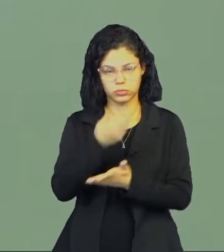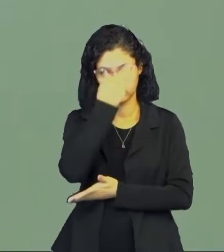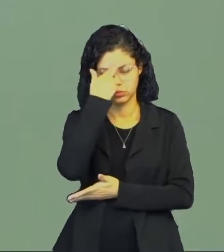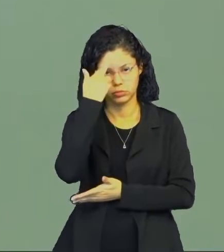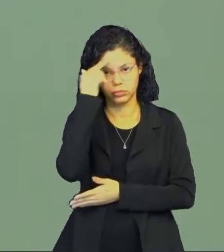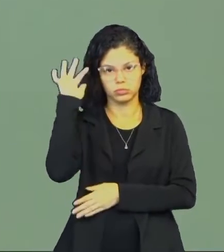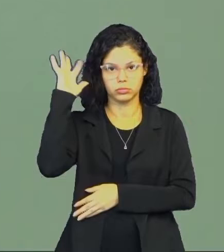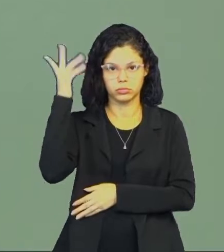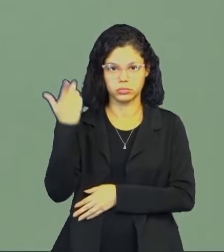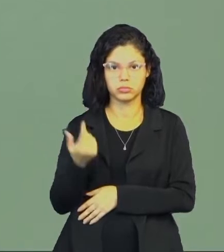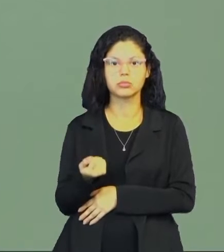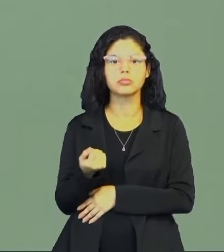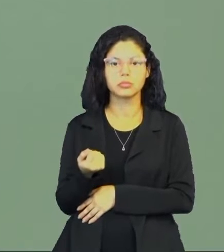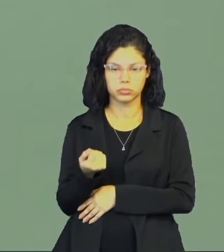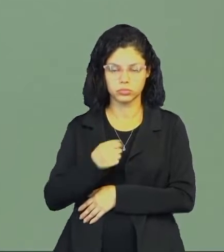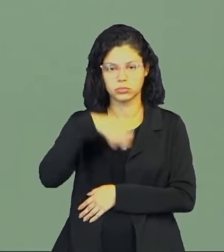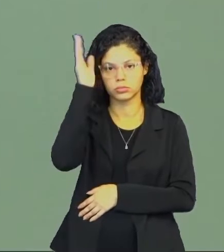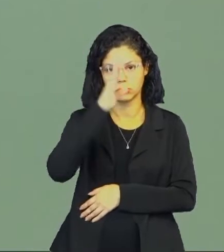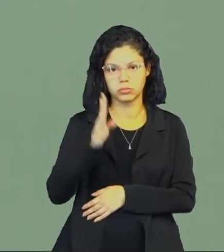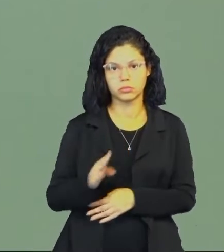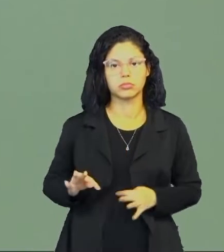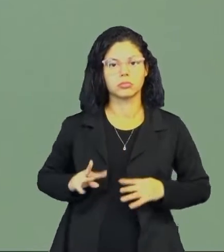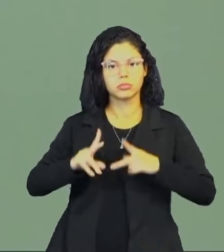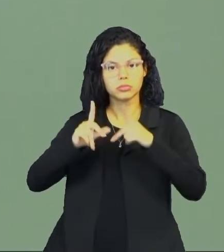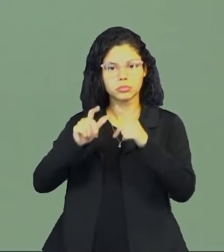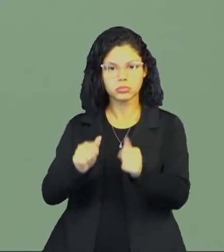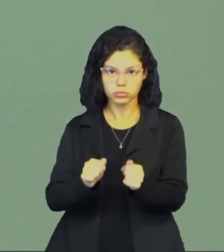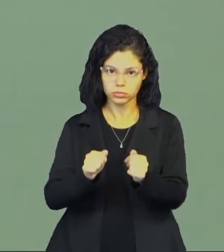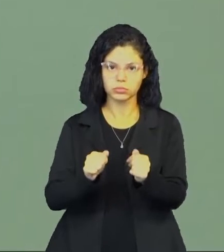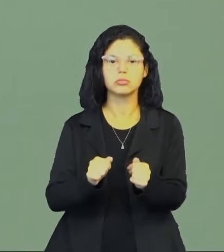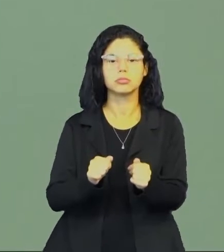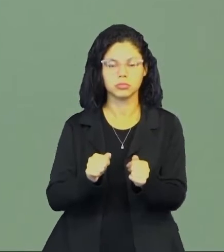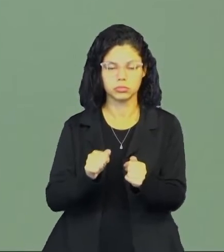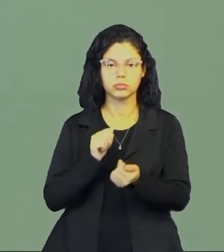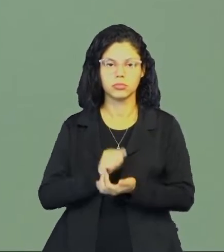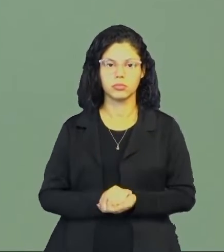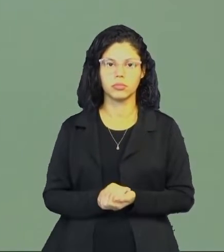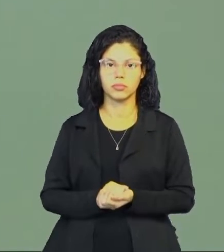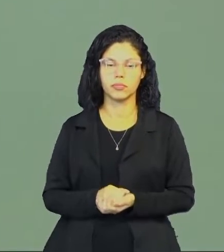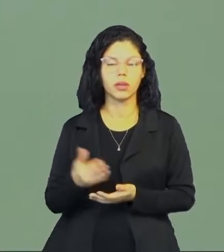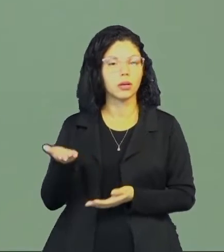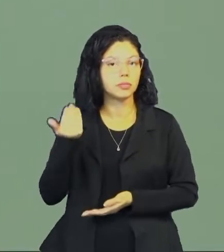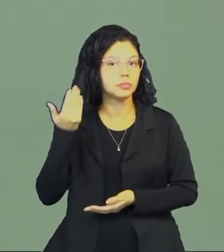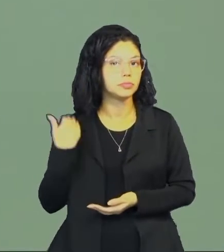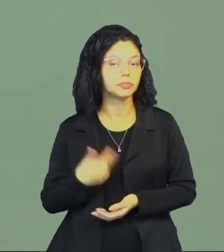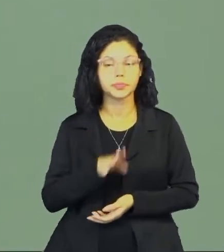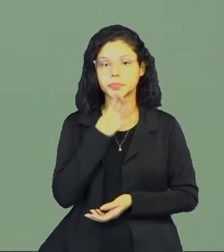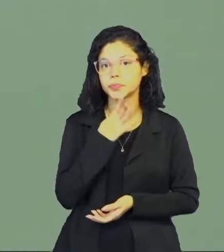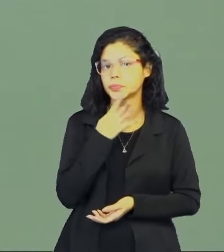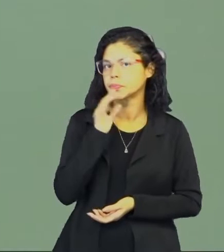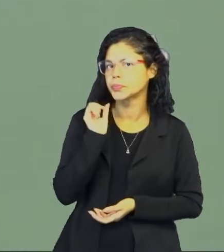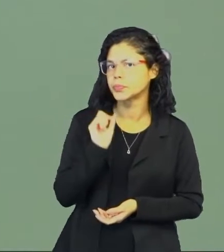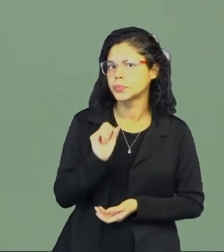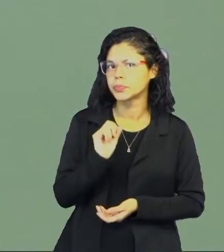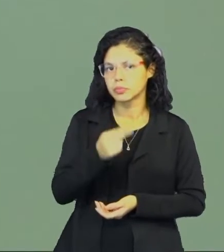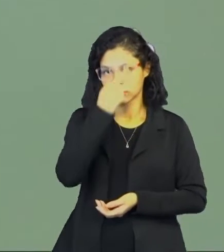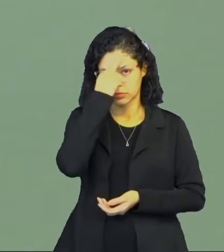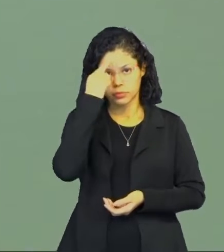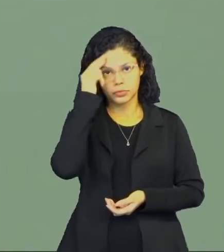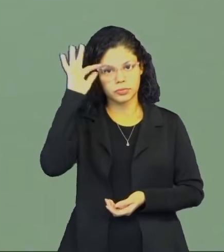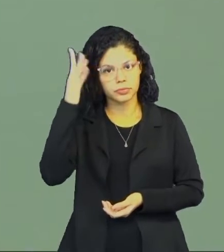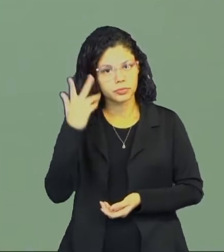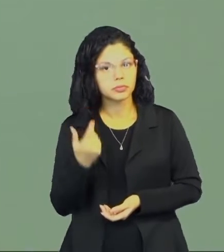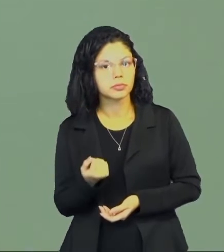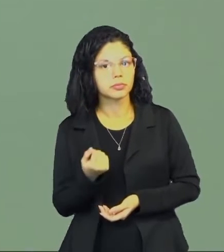da África no Brasil em todas as modalidades do ensino regular. Antes, a gente conhecia o quê da história africana,